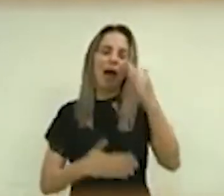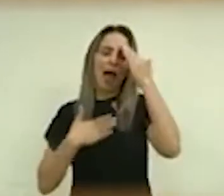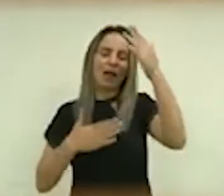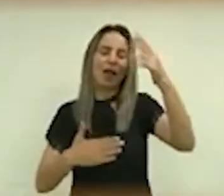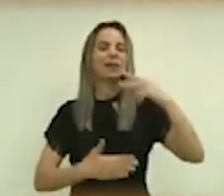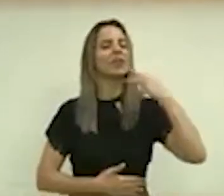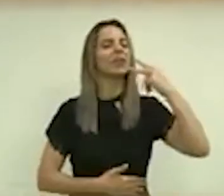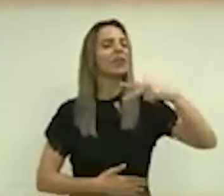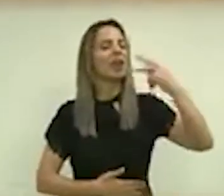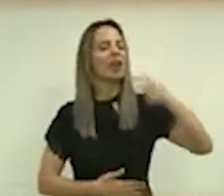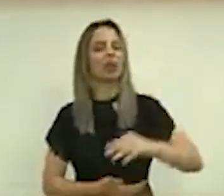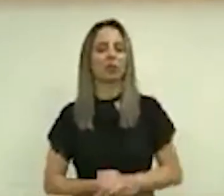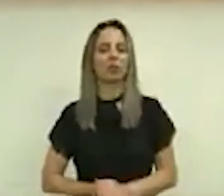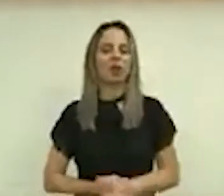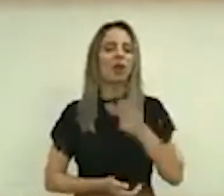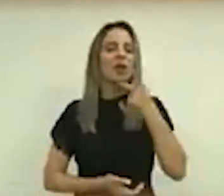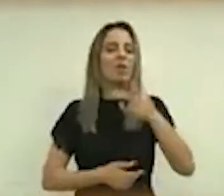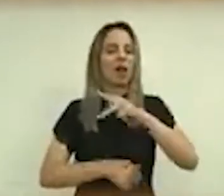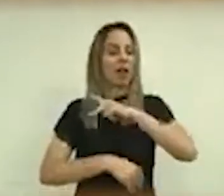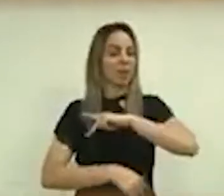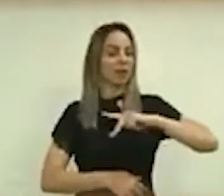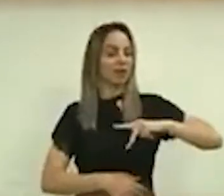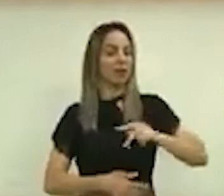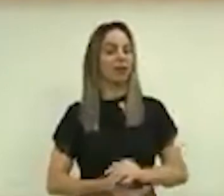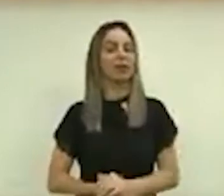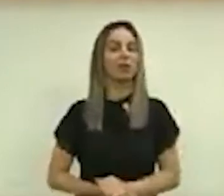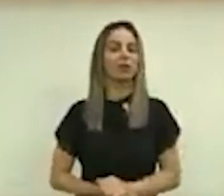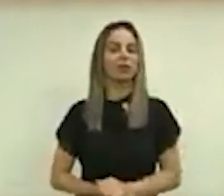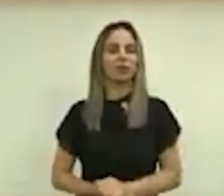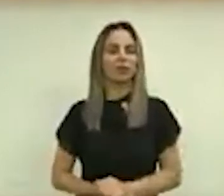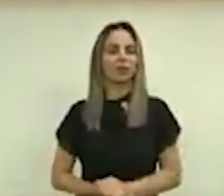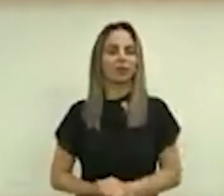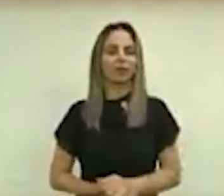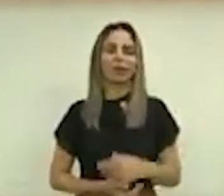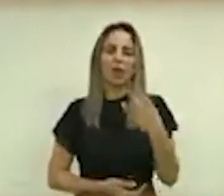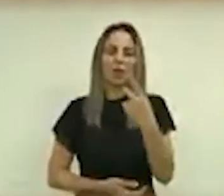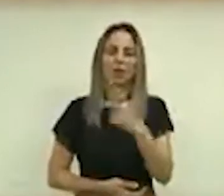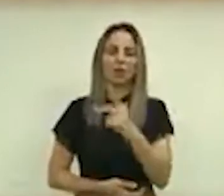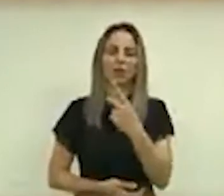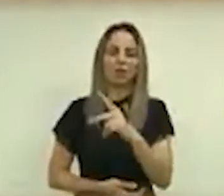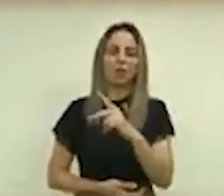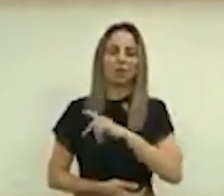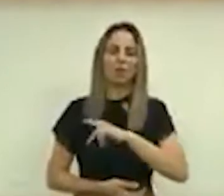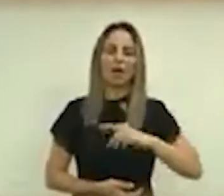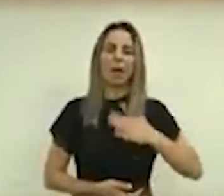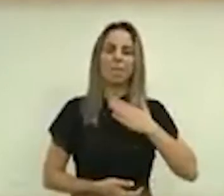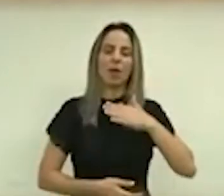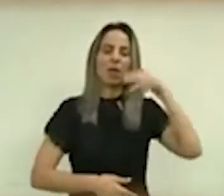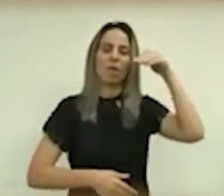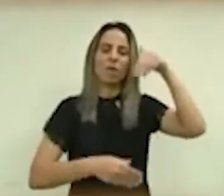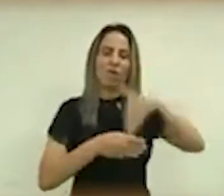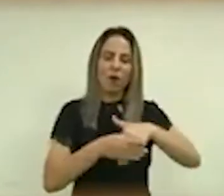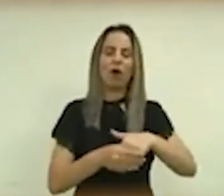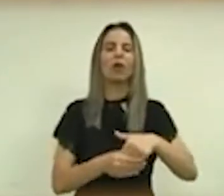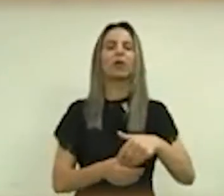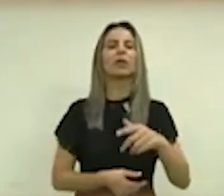pares e dizendo, senhor presidente, que Vossa Excelência teve o meu voto para ocupar esse lugar.